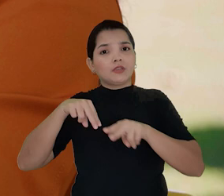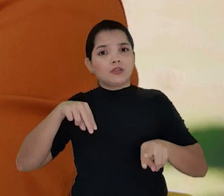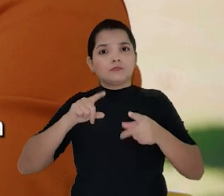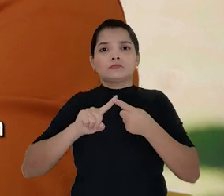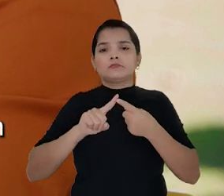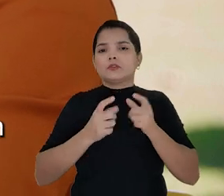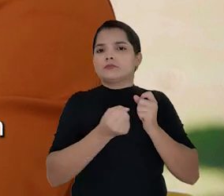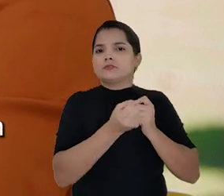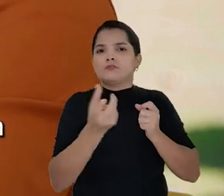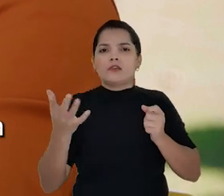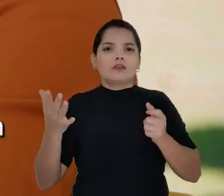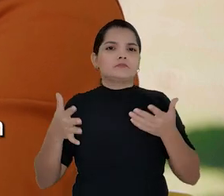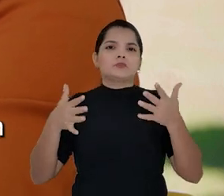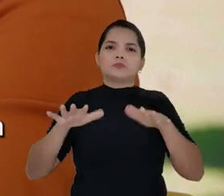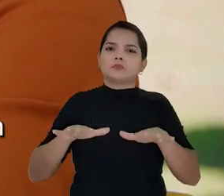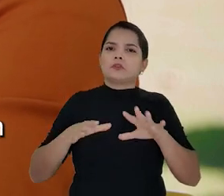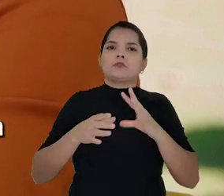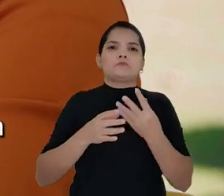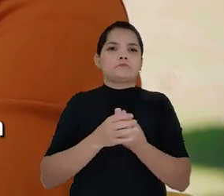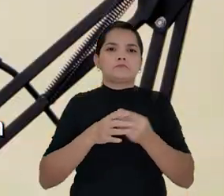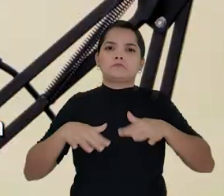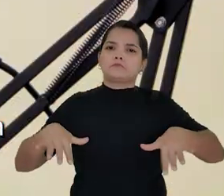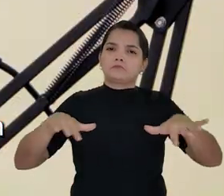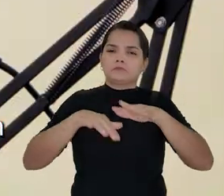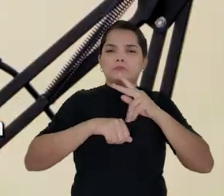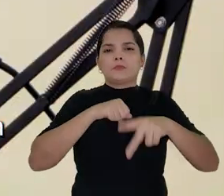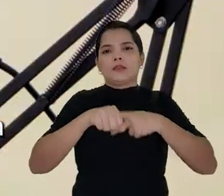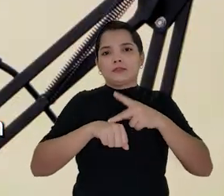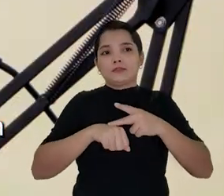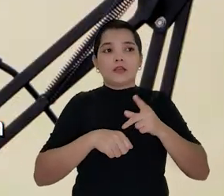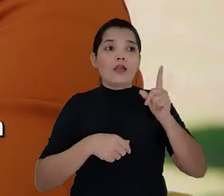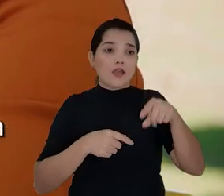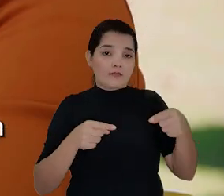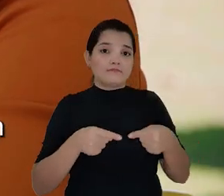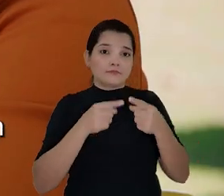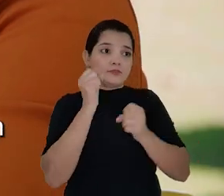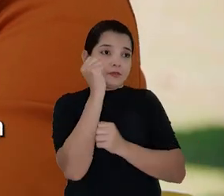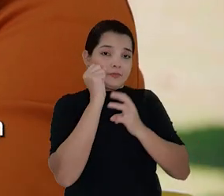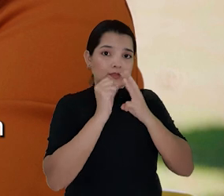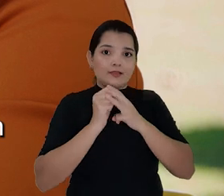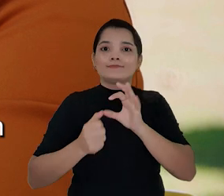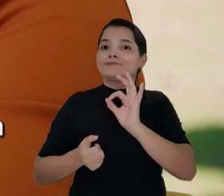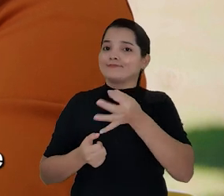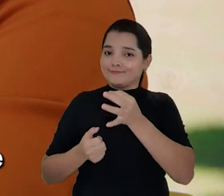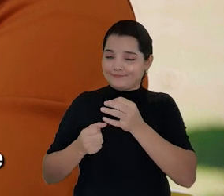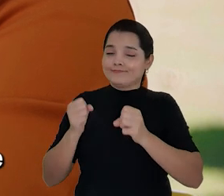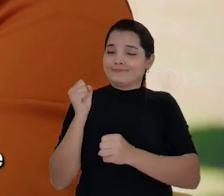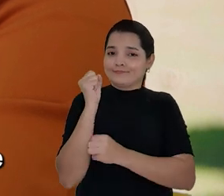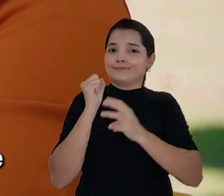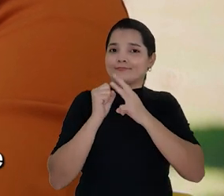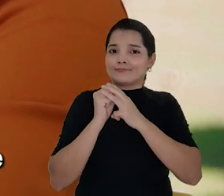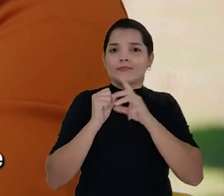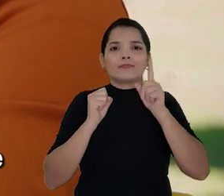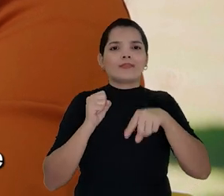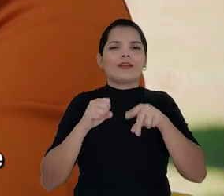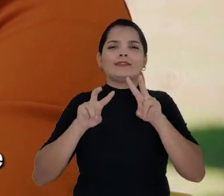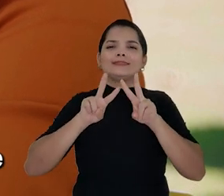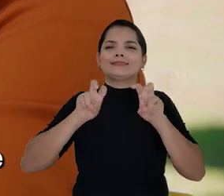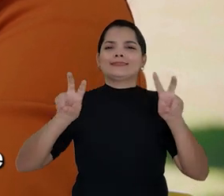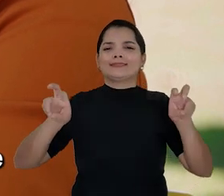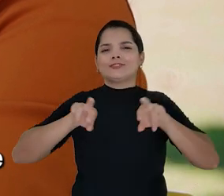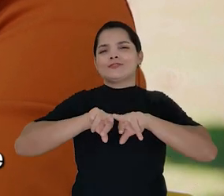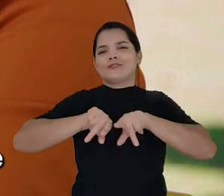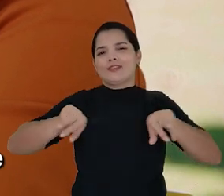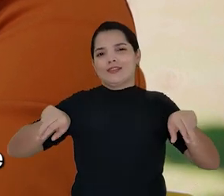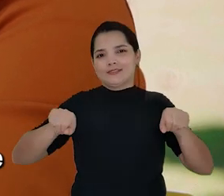inclusões que a gente precisa trabalhar nesse país isso também é sustentabilidade isso é sustentabilidade né então são causas diversas